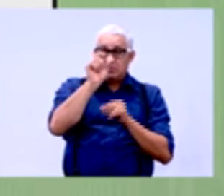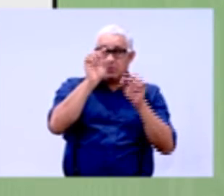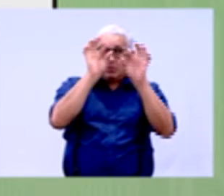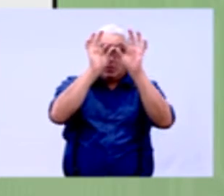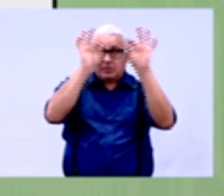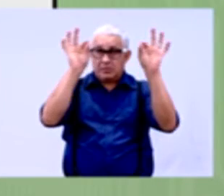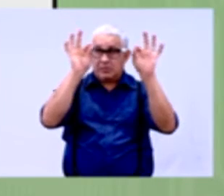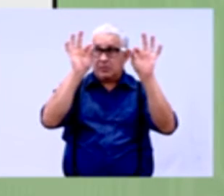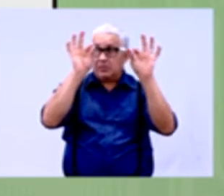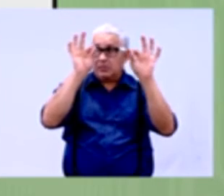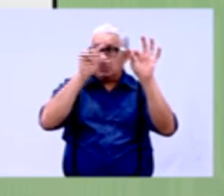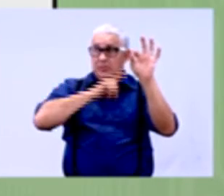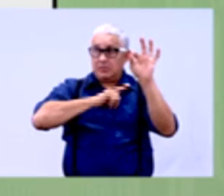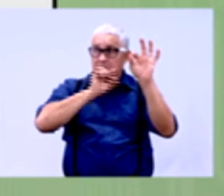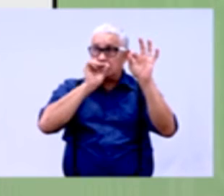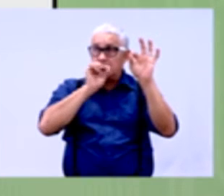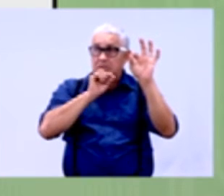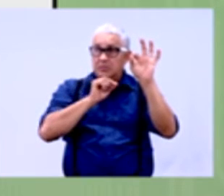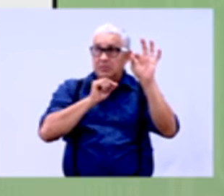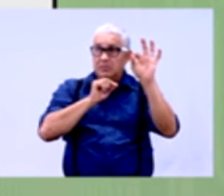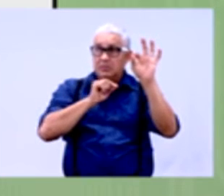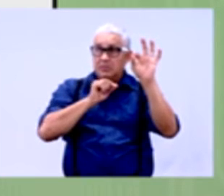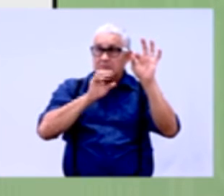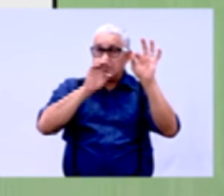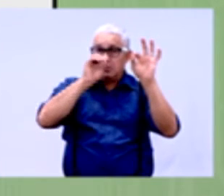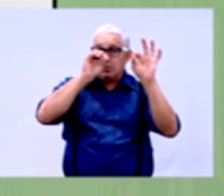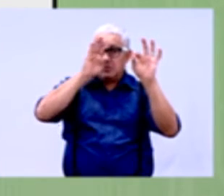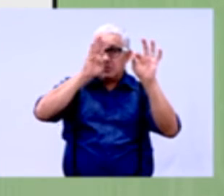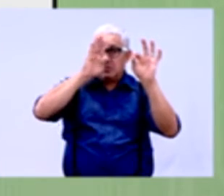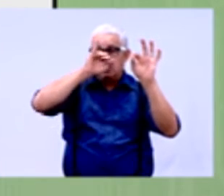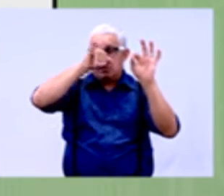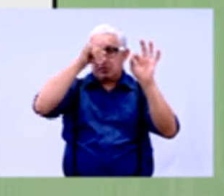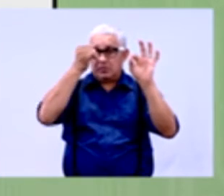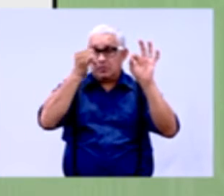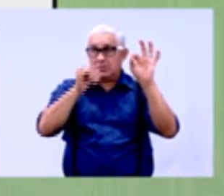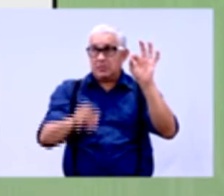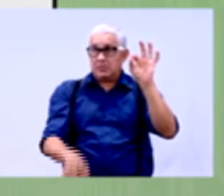ele vai ter um obj